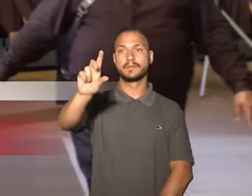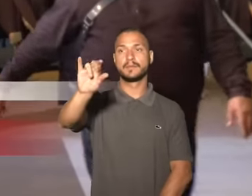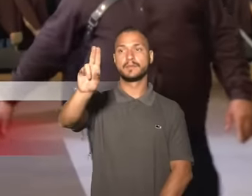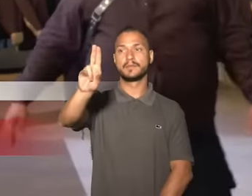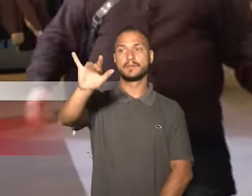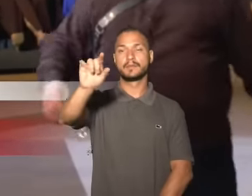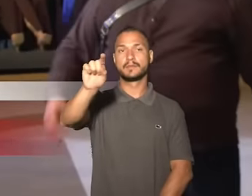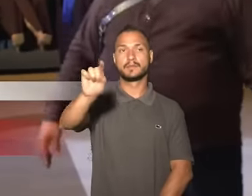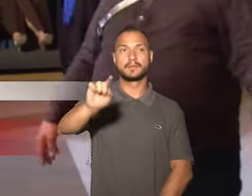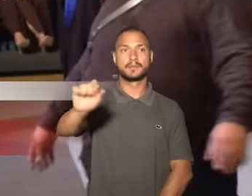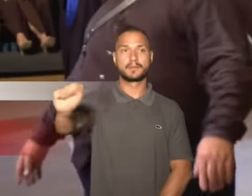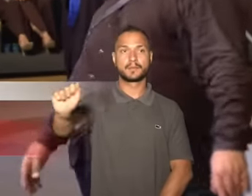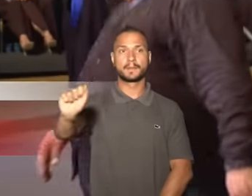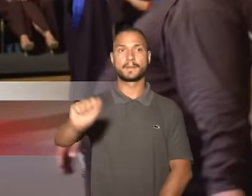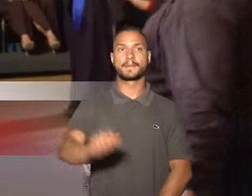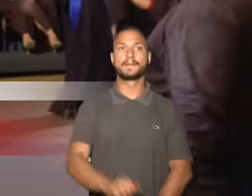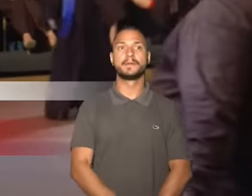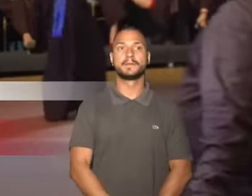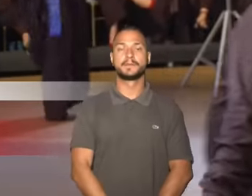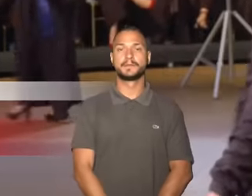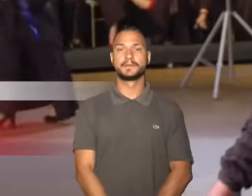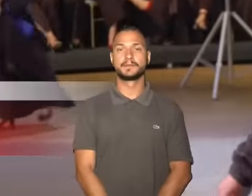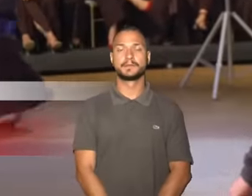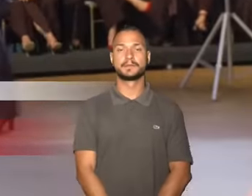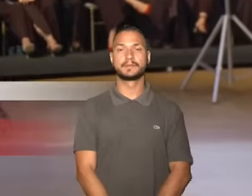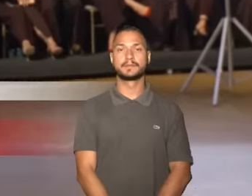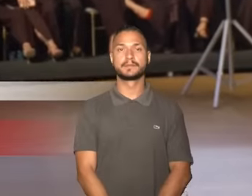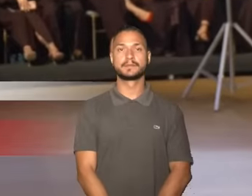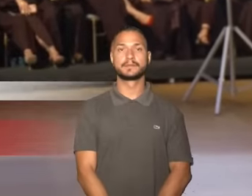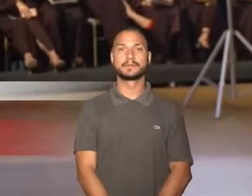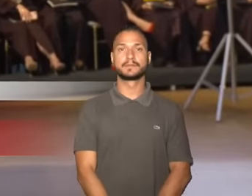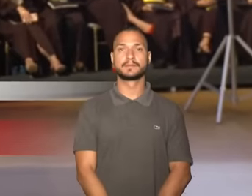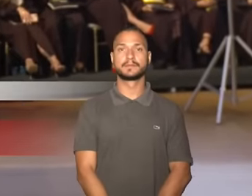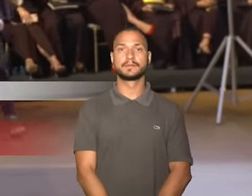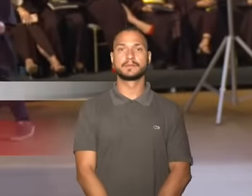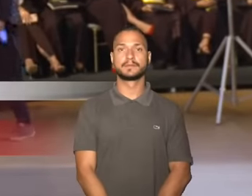Luísa Melo Fernandes Moreira.